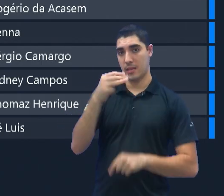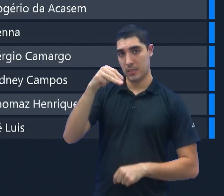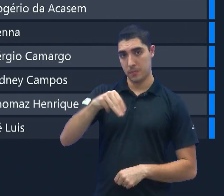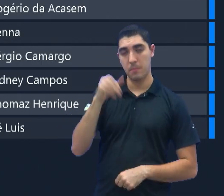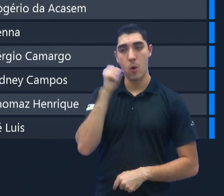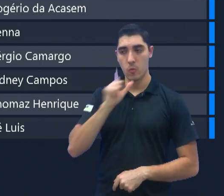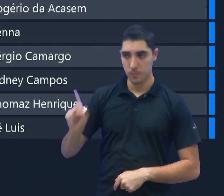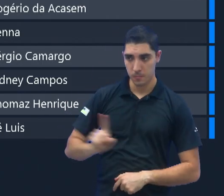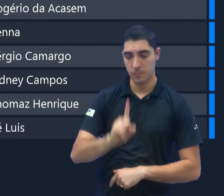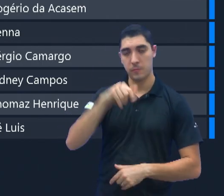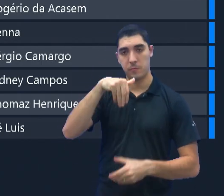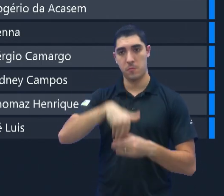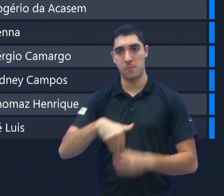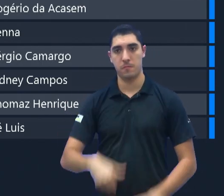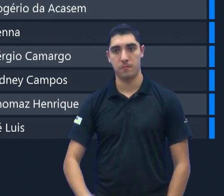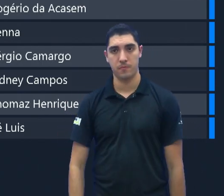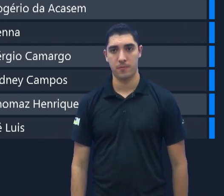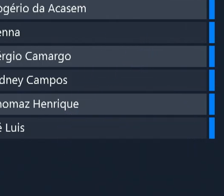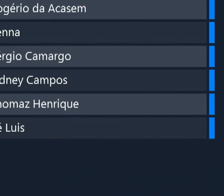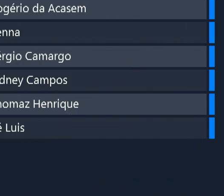votos.